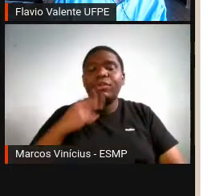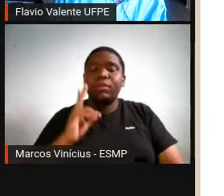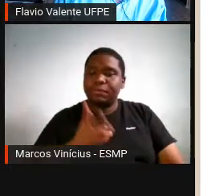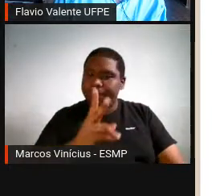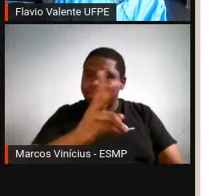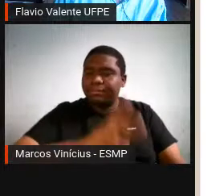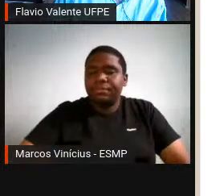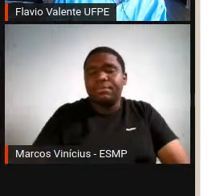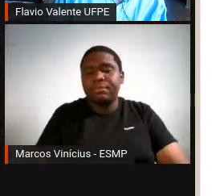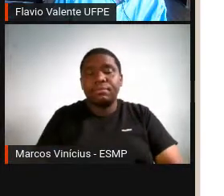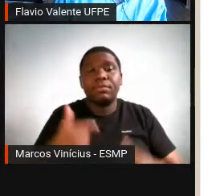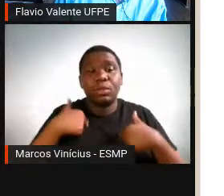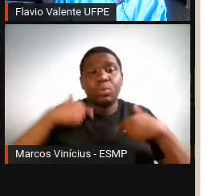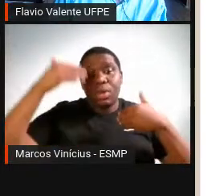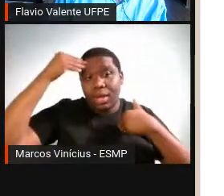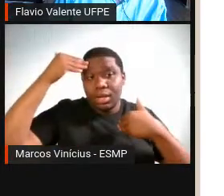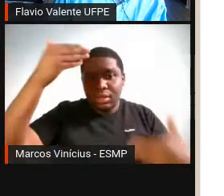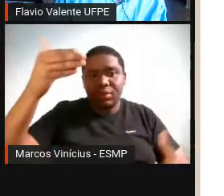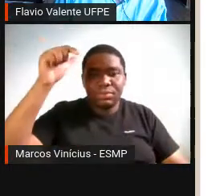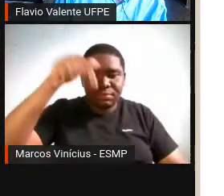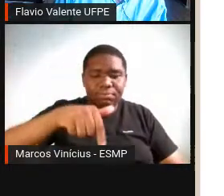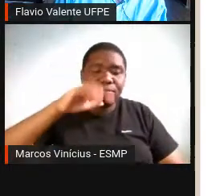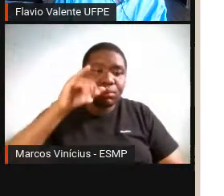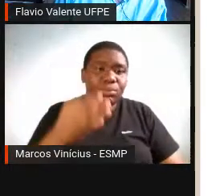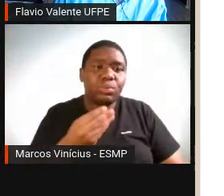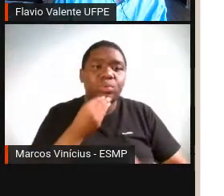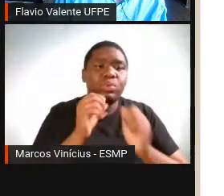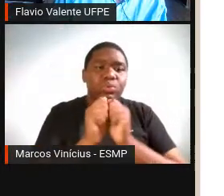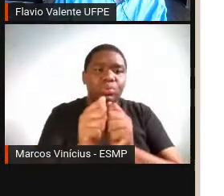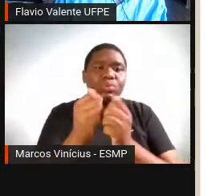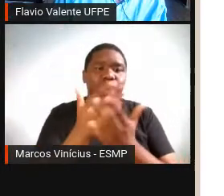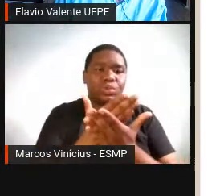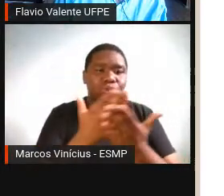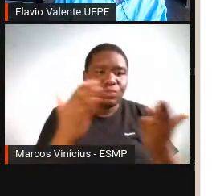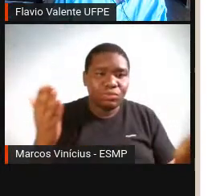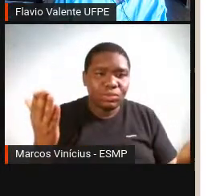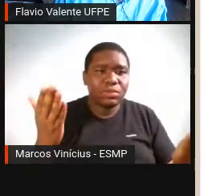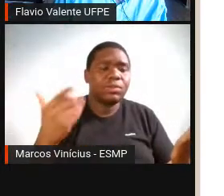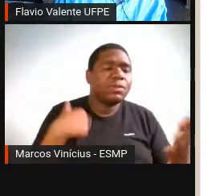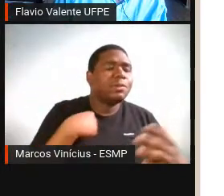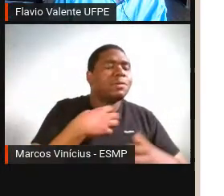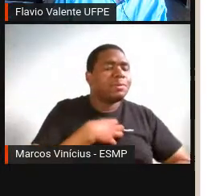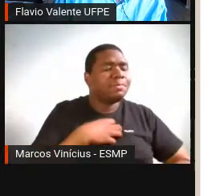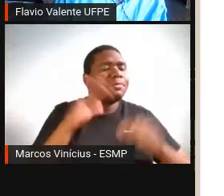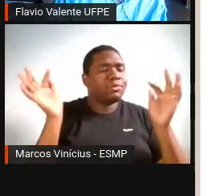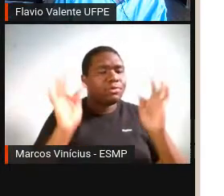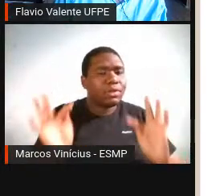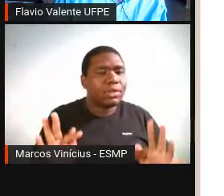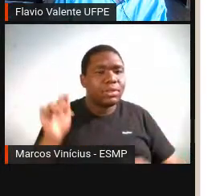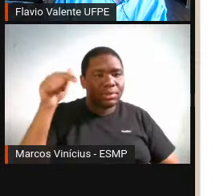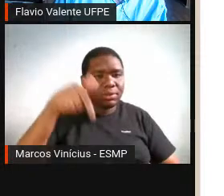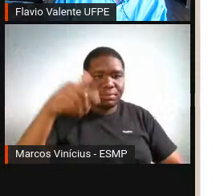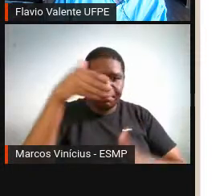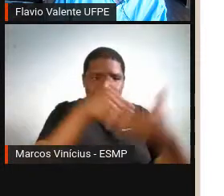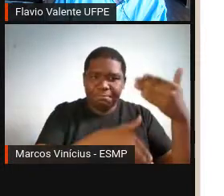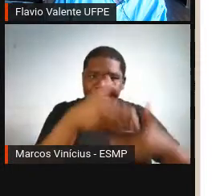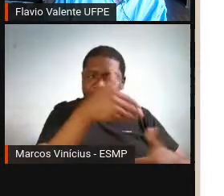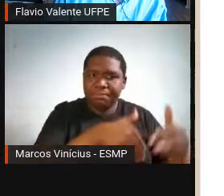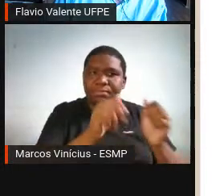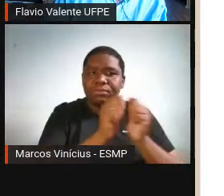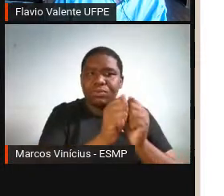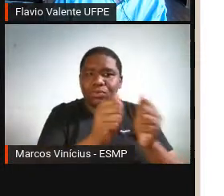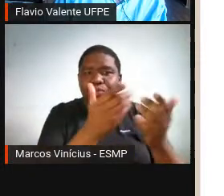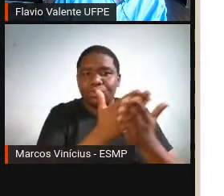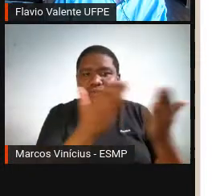nesse sentido, eu agradeço a oportunidade de estar junto com vocês aqui. Me sinto honrado de estar participando do lado a lado com vocês nessa